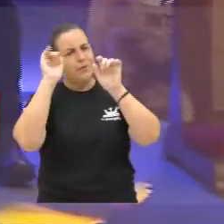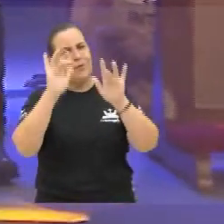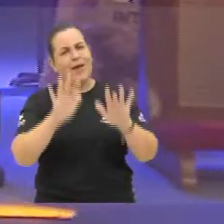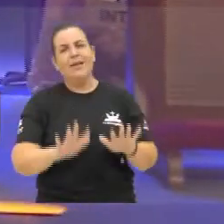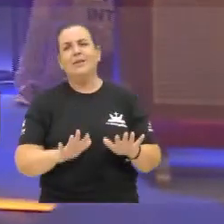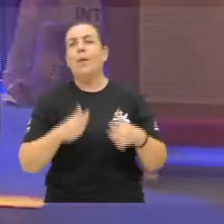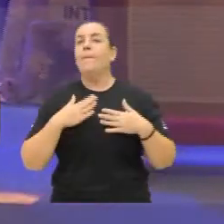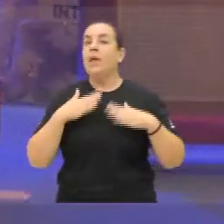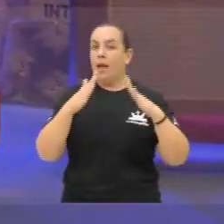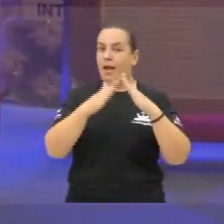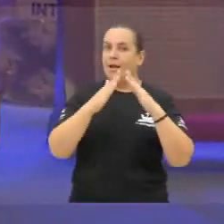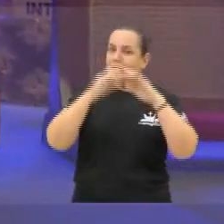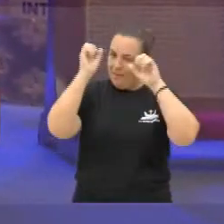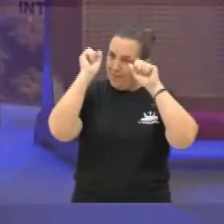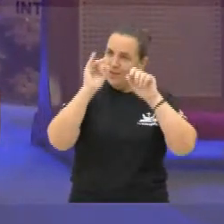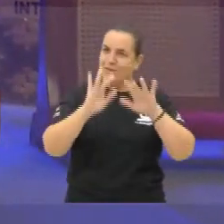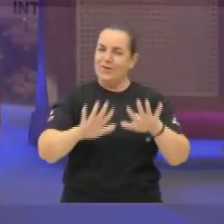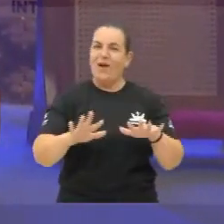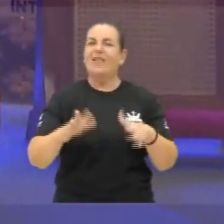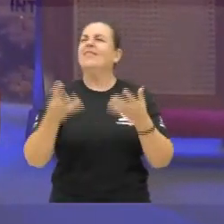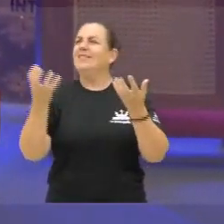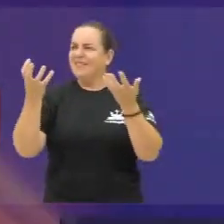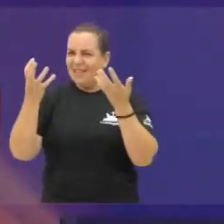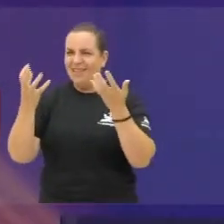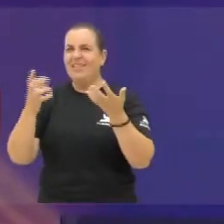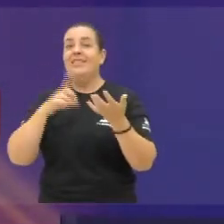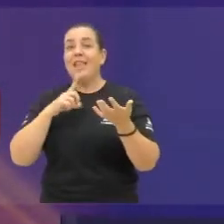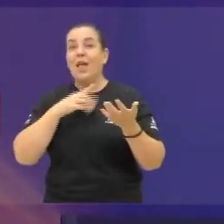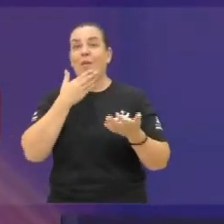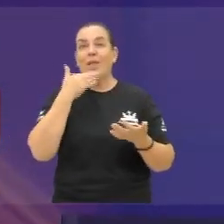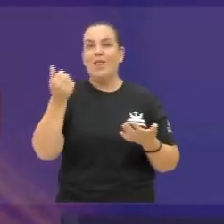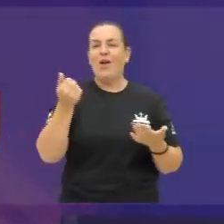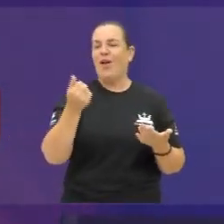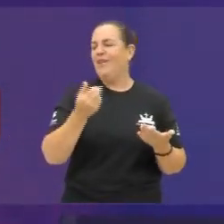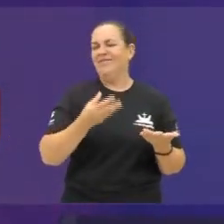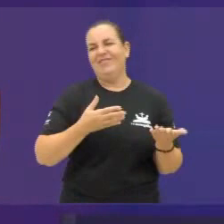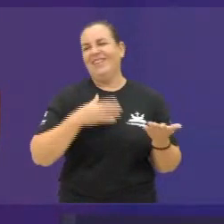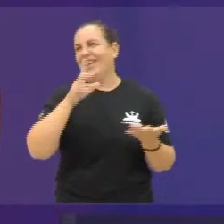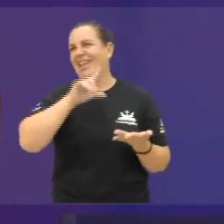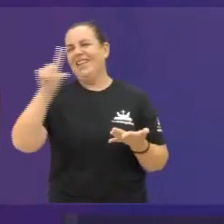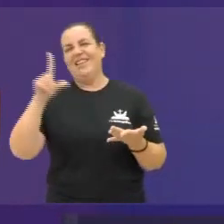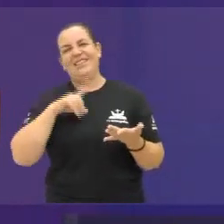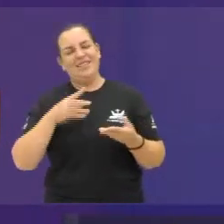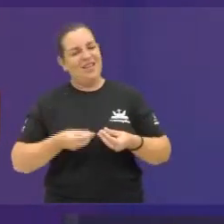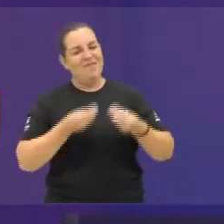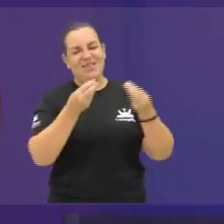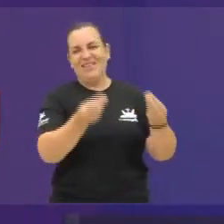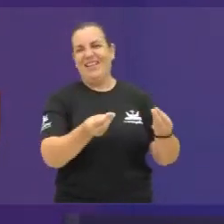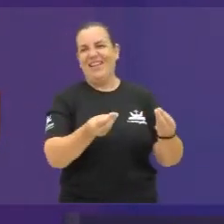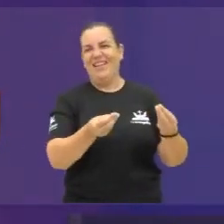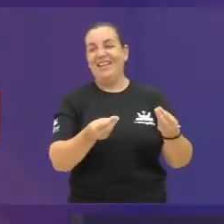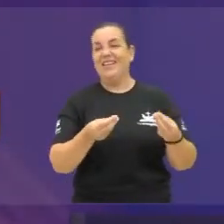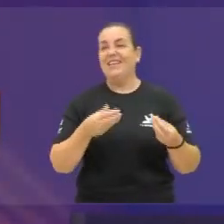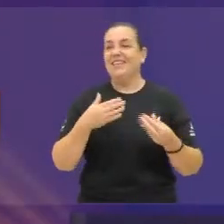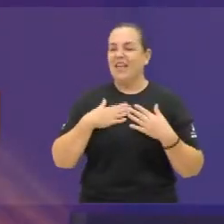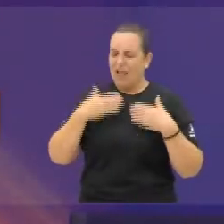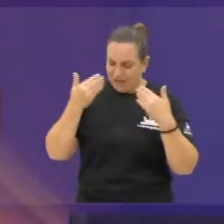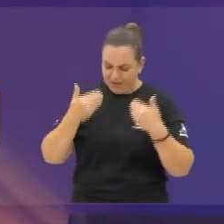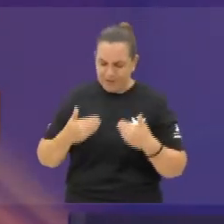abençoado, minha casa. Tenho o melhor, tenho o melhor pra mim. Eu